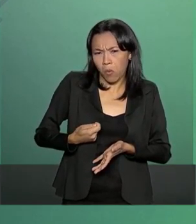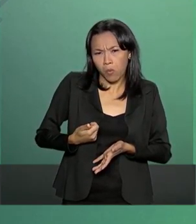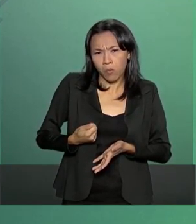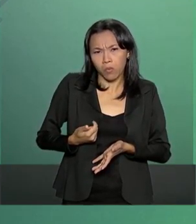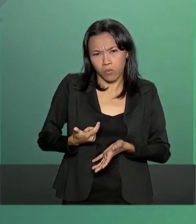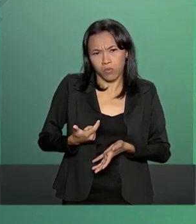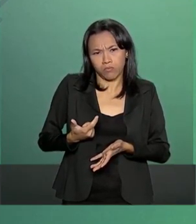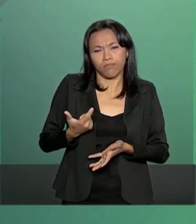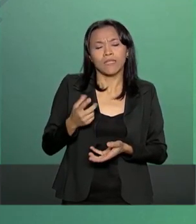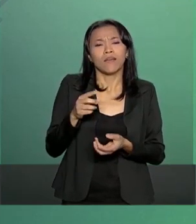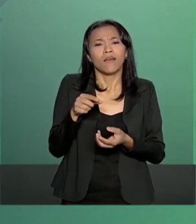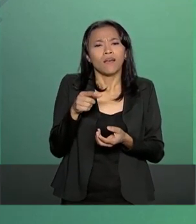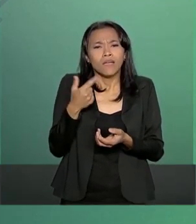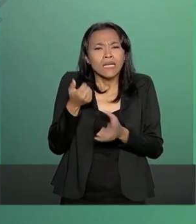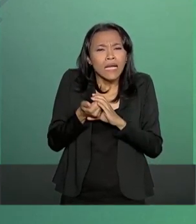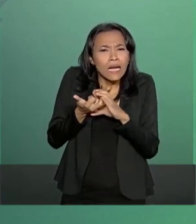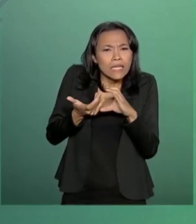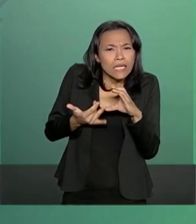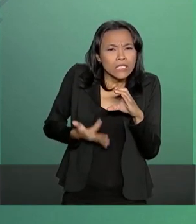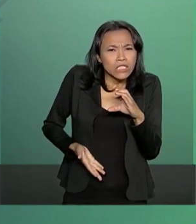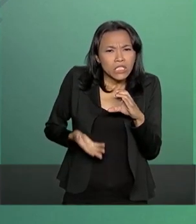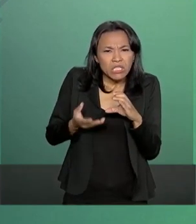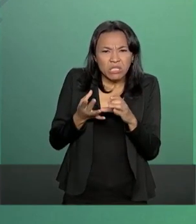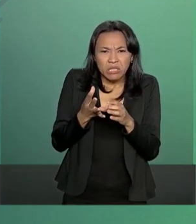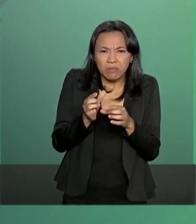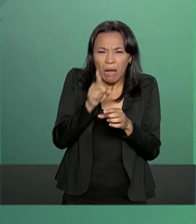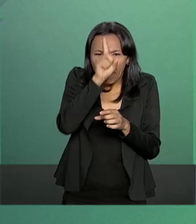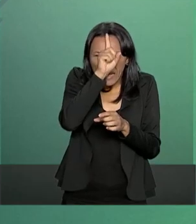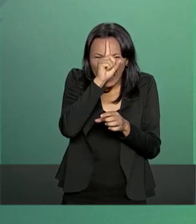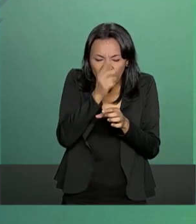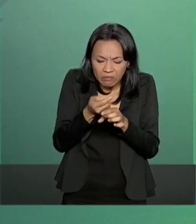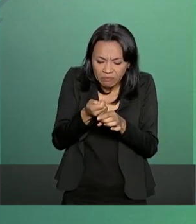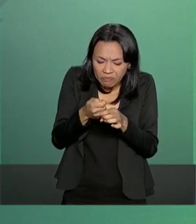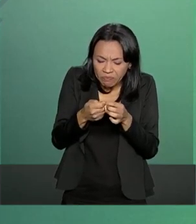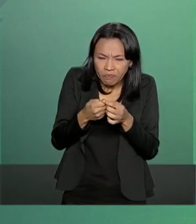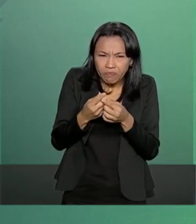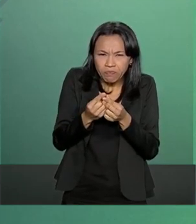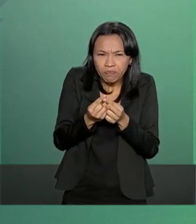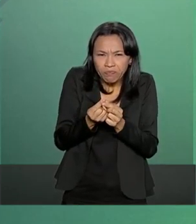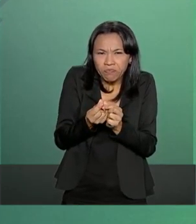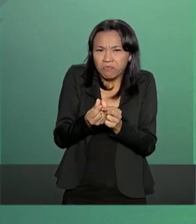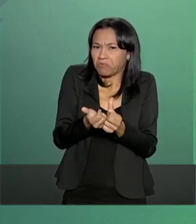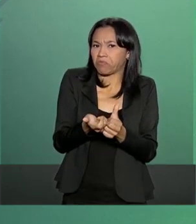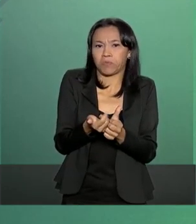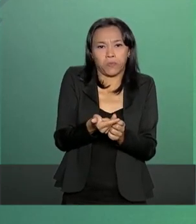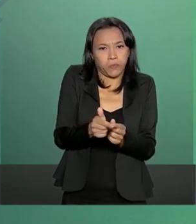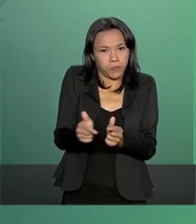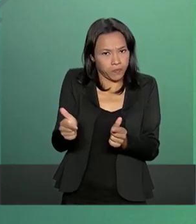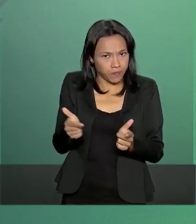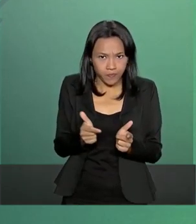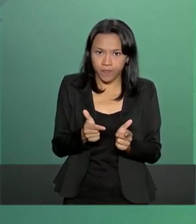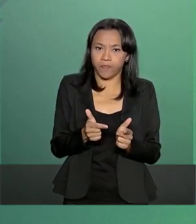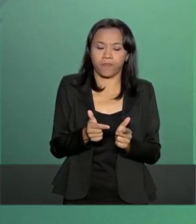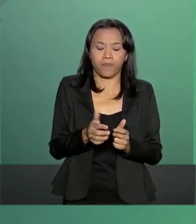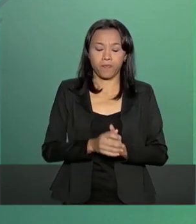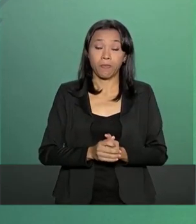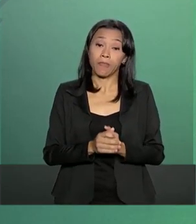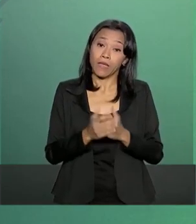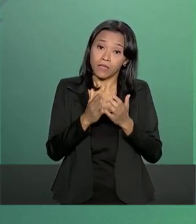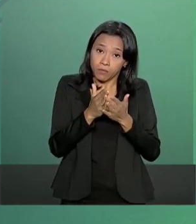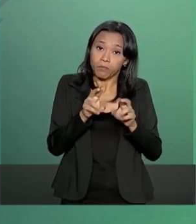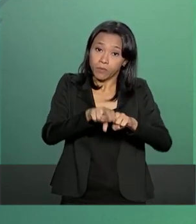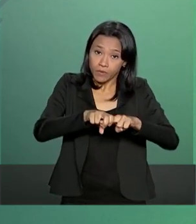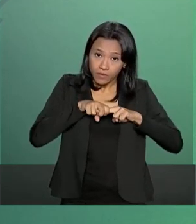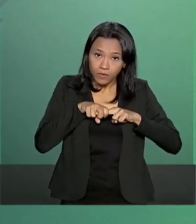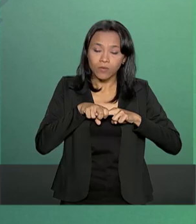sanguinolento, sem características de pus e com culturas que se seguiram negativas. Desta